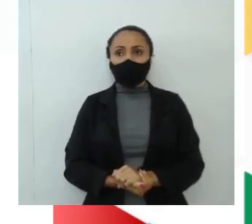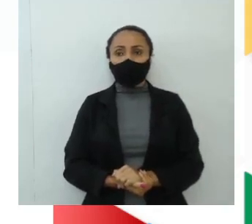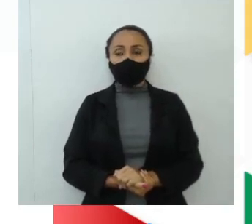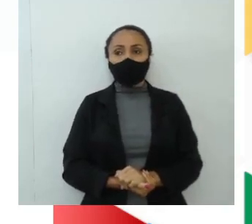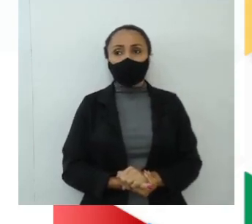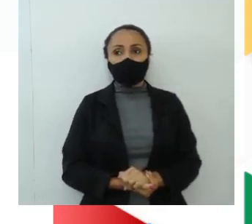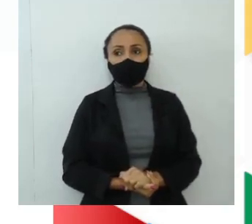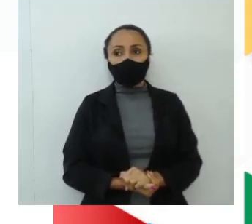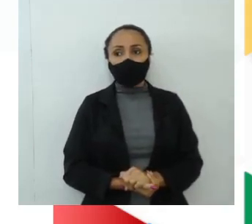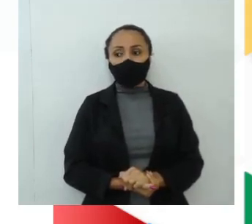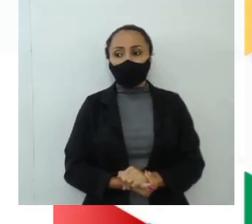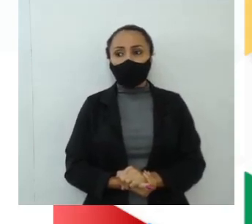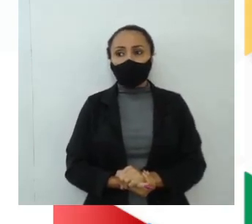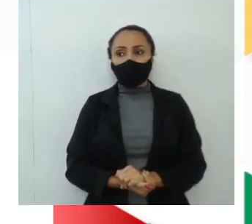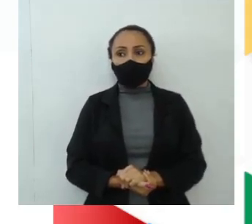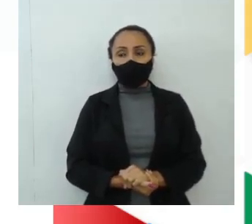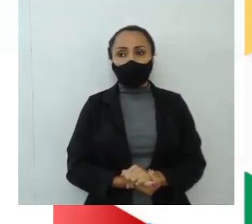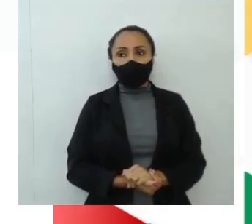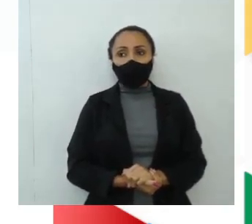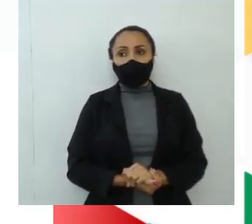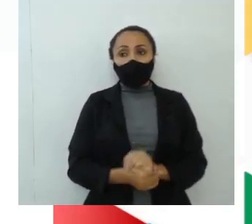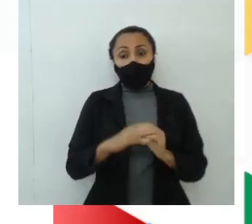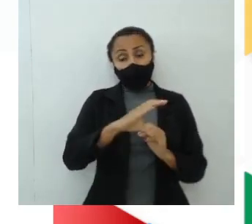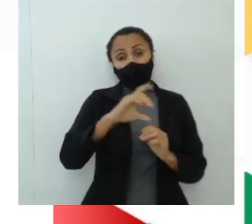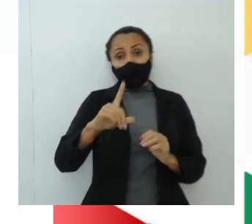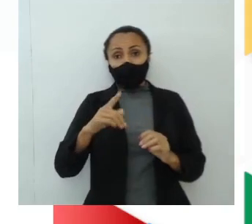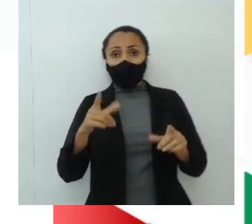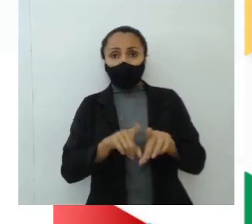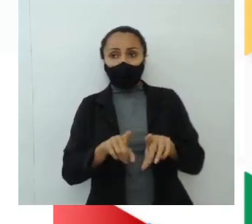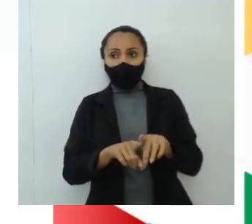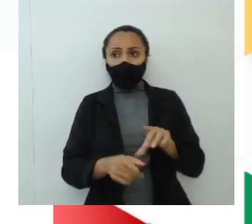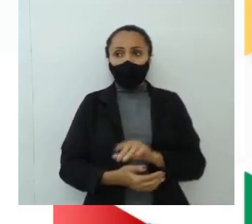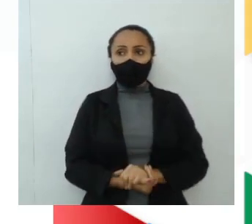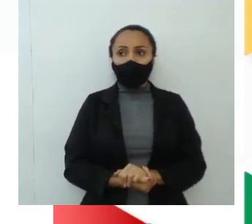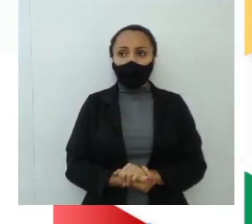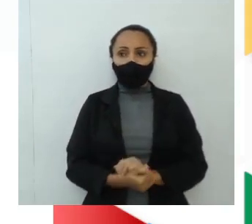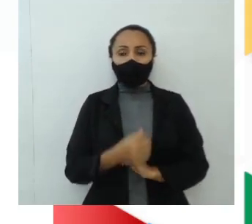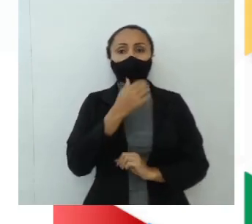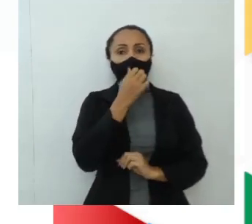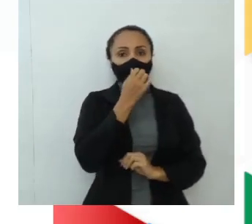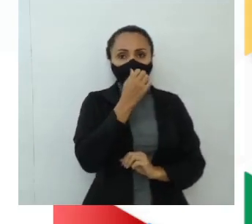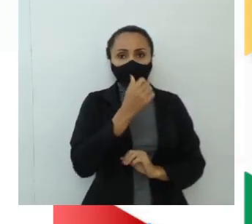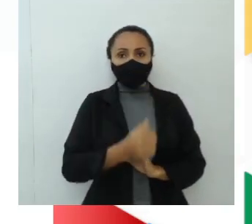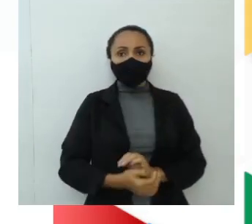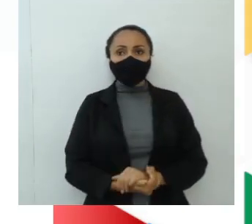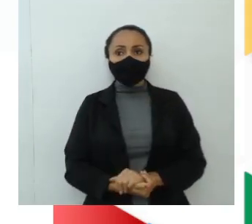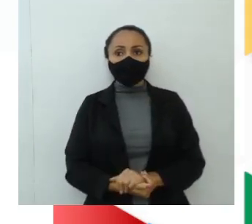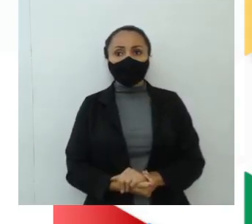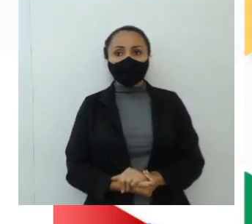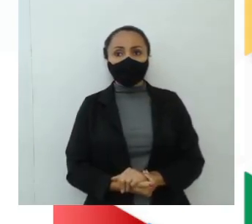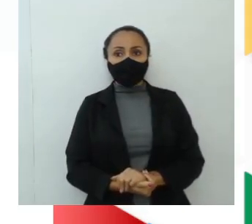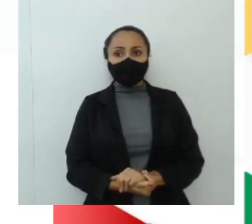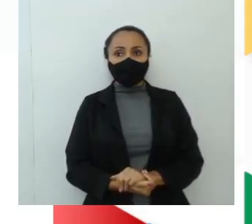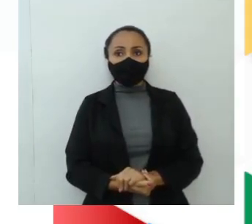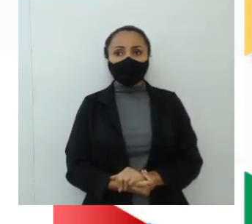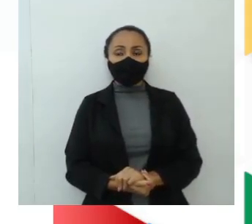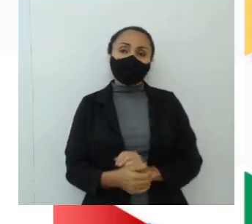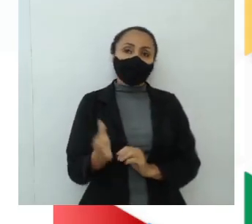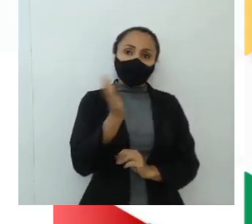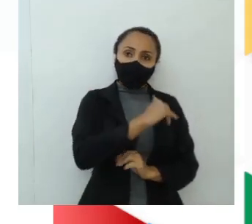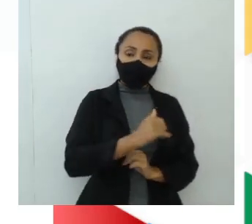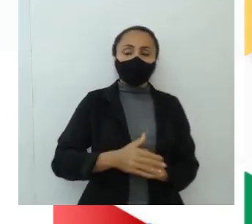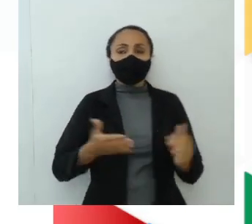em função do número de lados. Classificação também, tá? Não polígonos, polígono. Ficou claro? Então vem